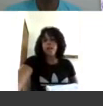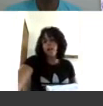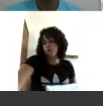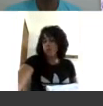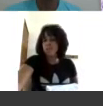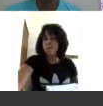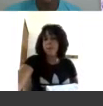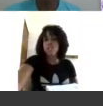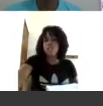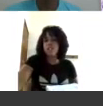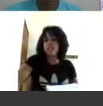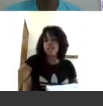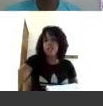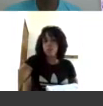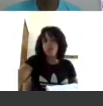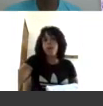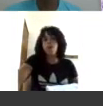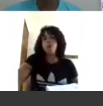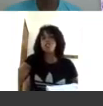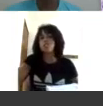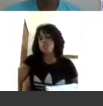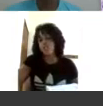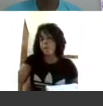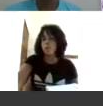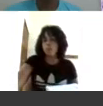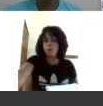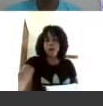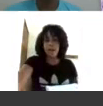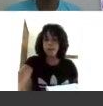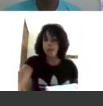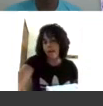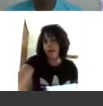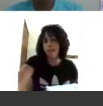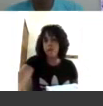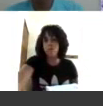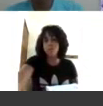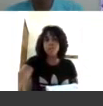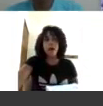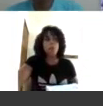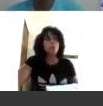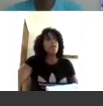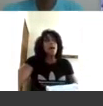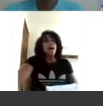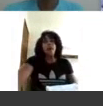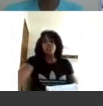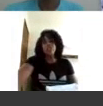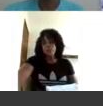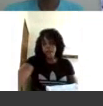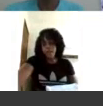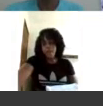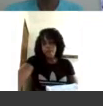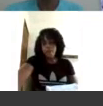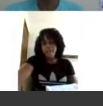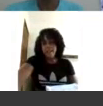Foi reuniões assim, bastante enriquecedoras, onde a gente né, pôde acompanhar essa construção. A